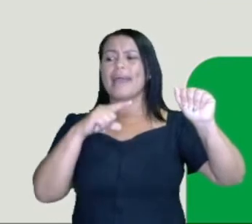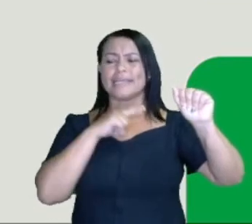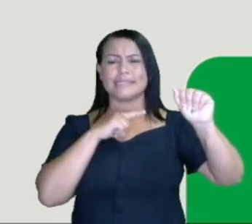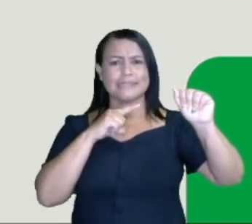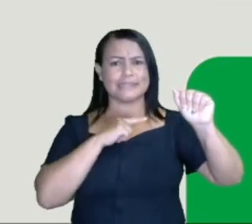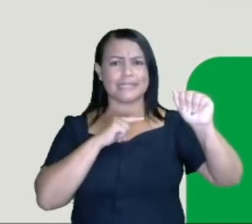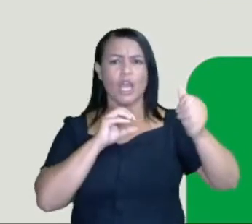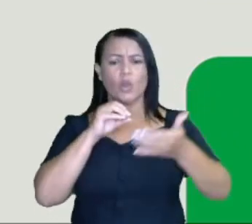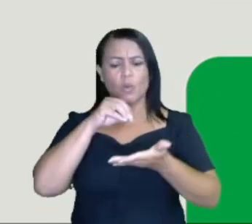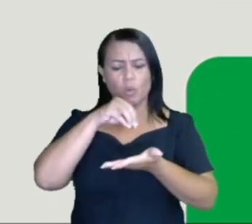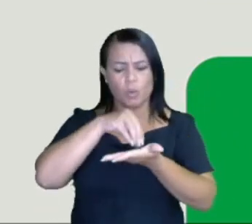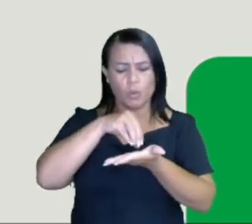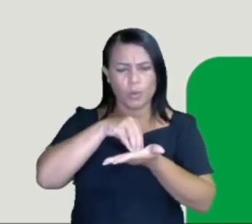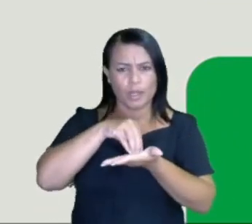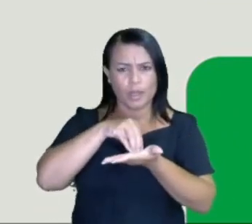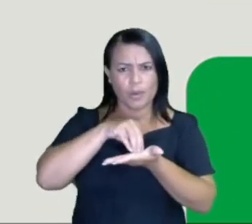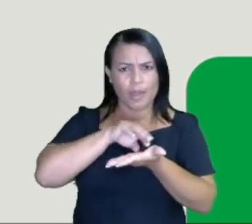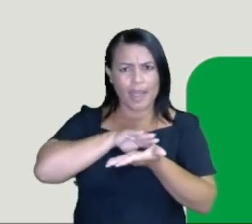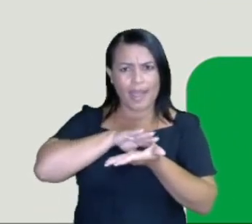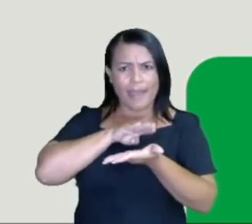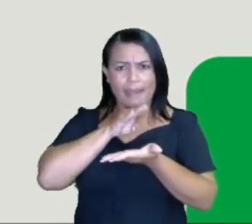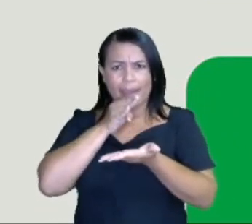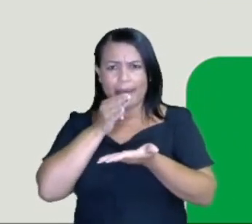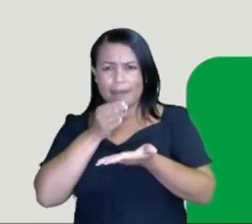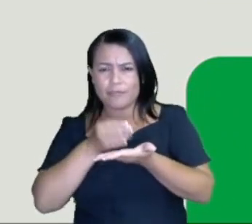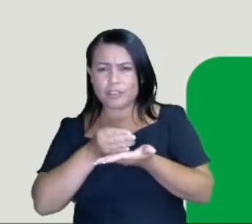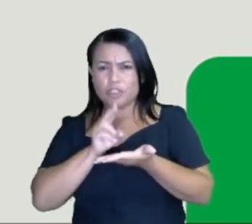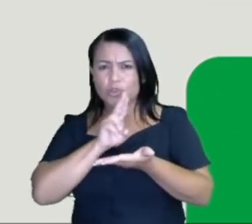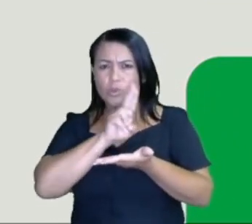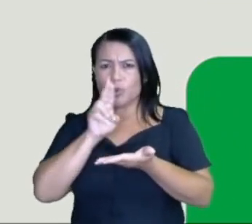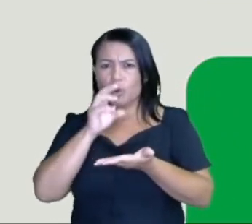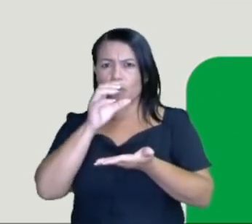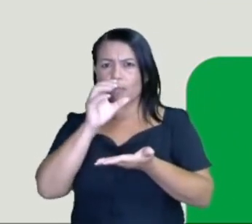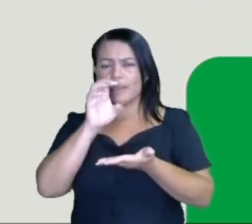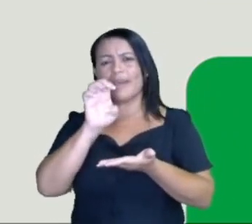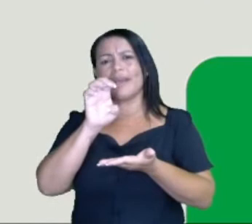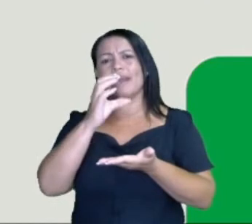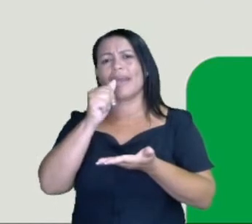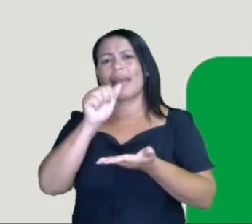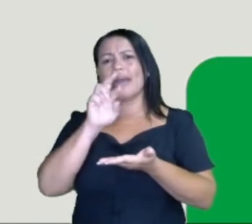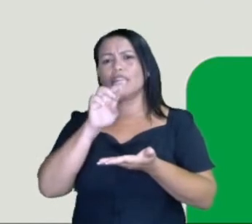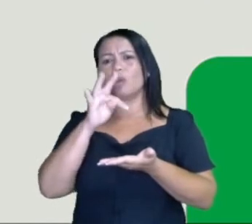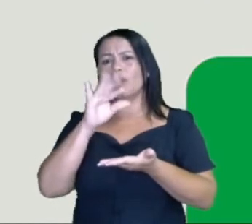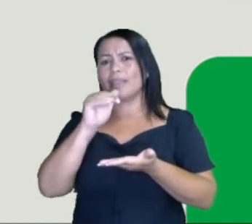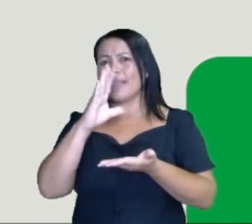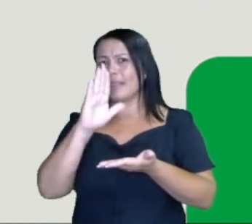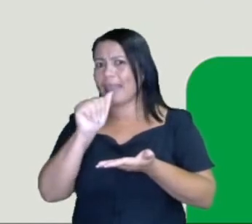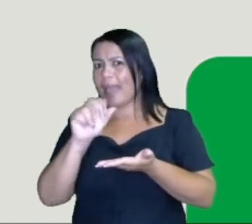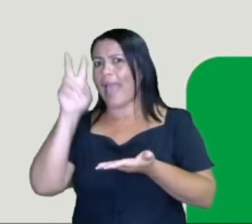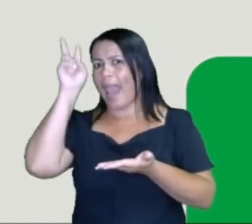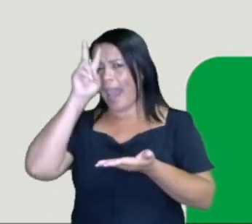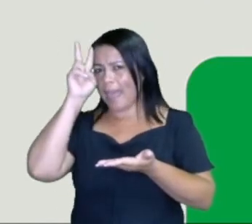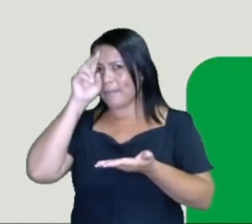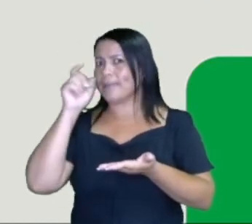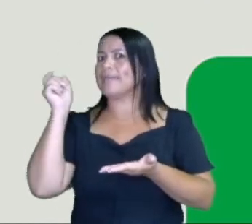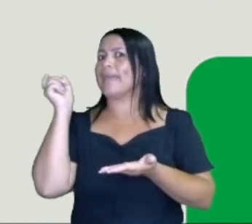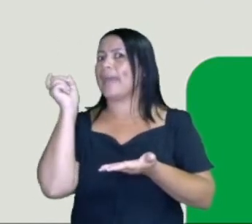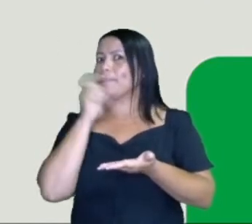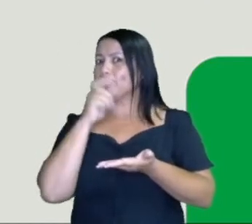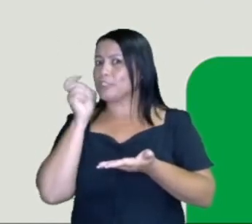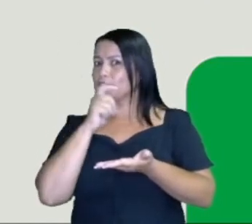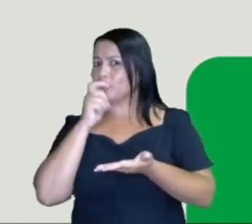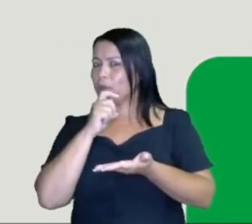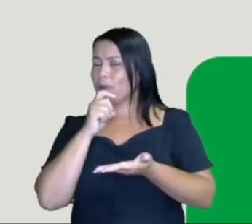núcleo revestido em uma membrana chamada carioteca. Lembra que estamos procurando a falsa em relação